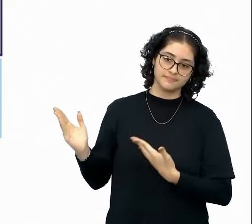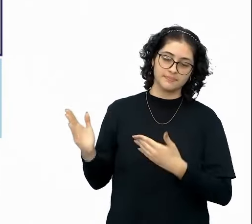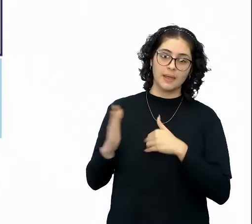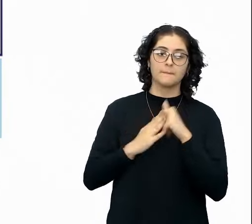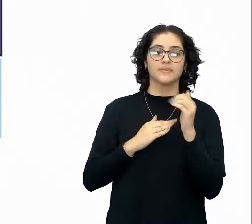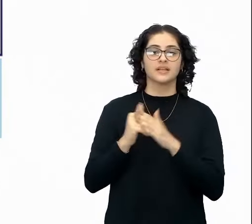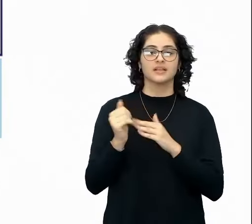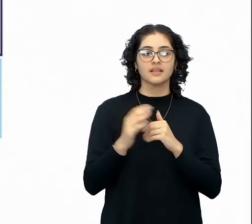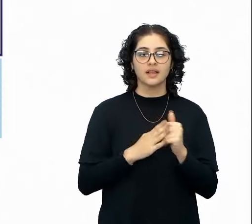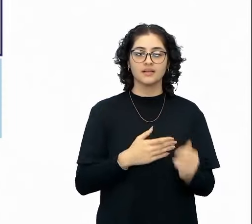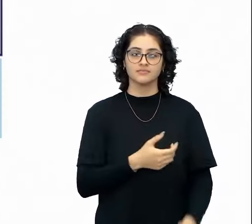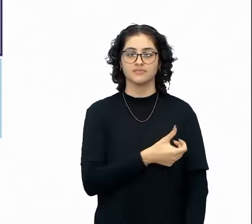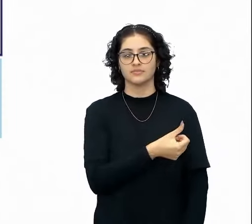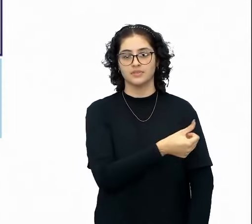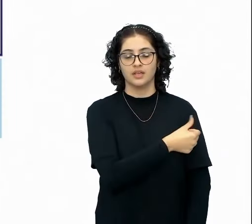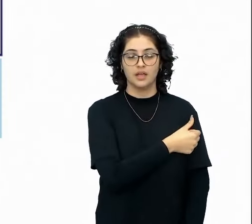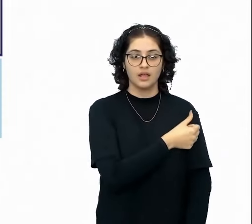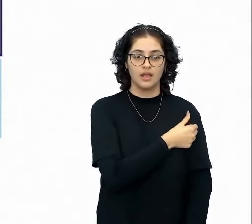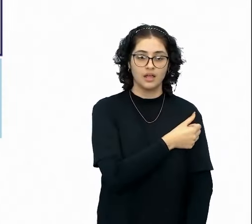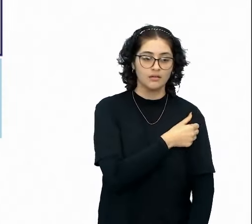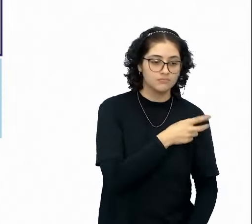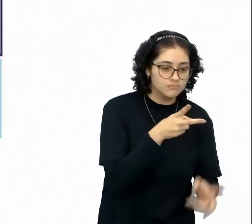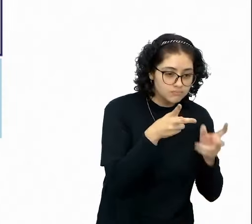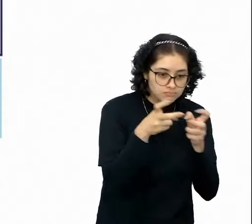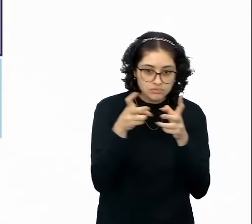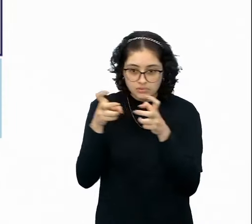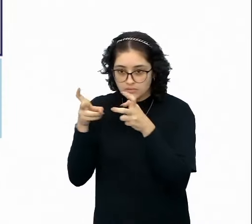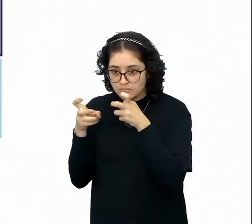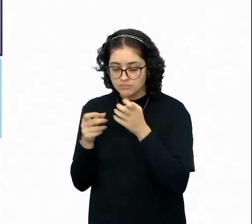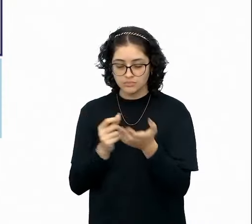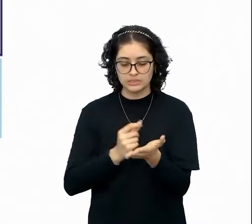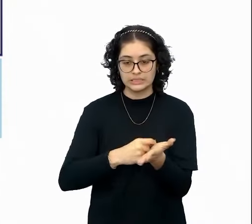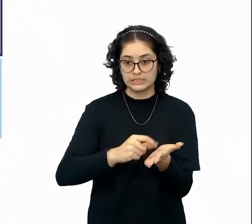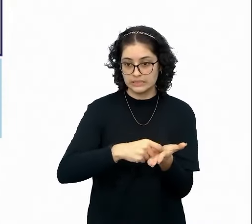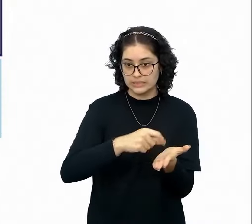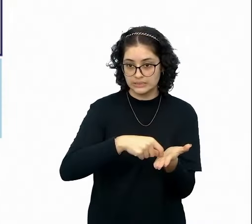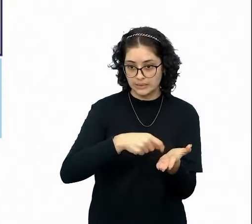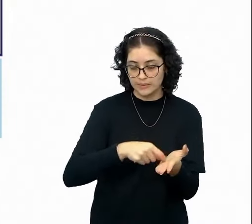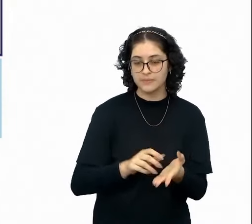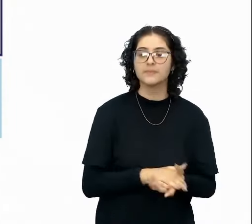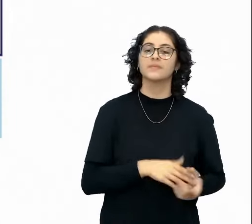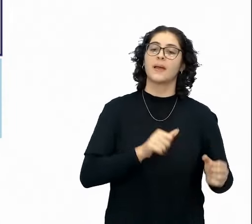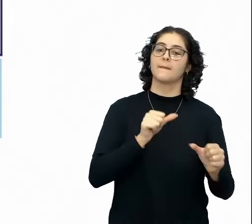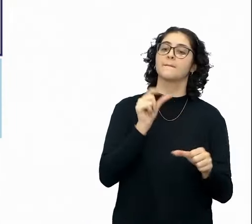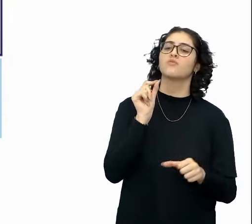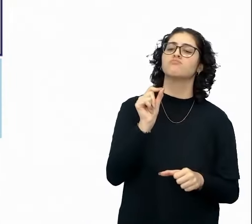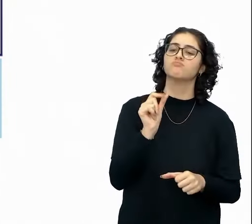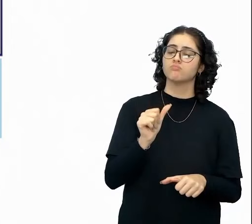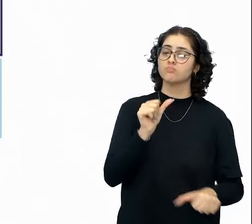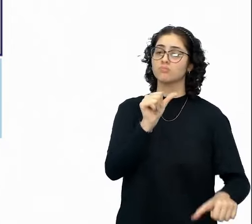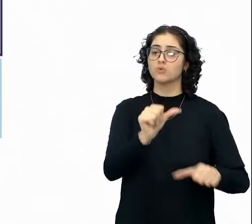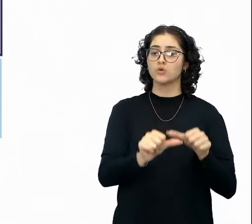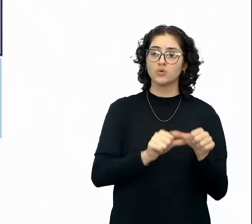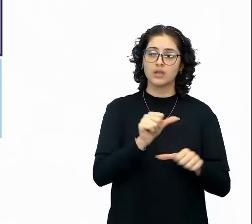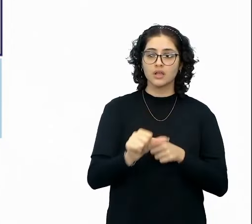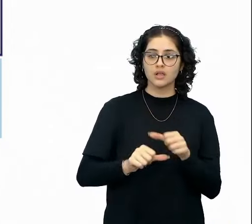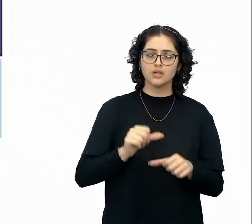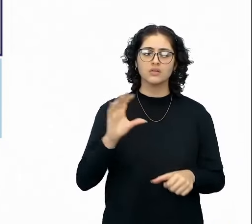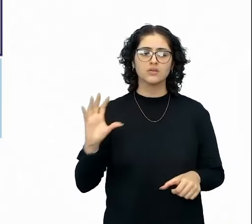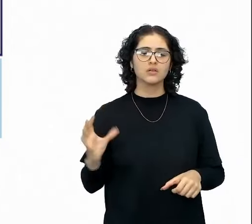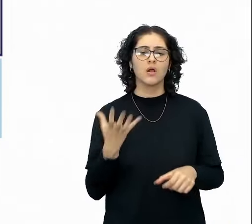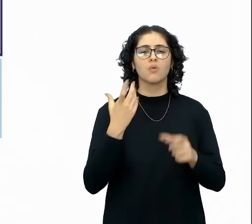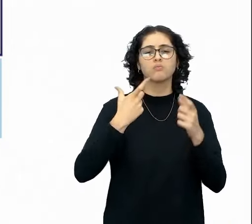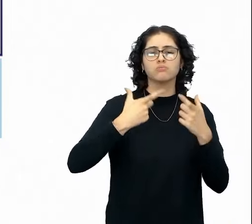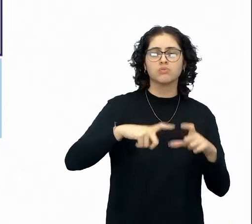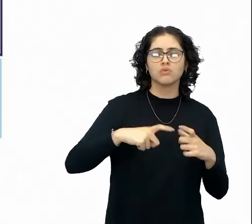ano, que é analisar e descrever o quê? As mudanças que ocorrem aonde? No